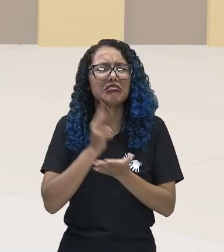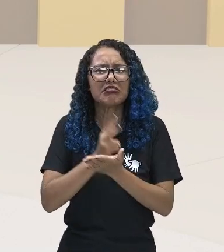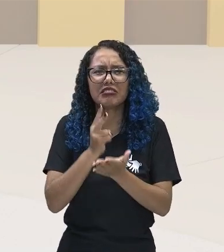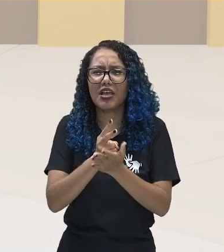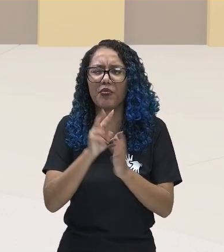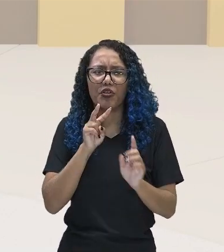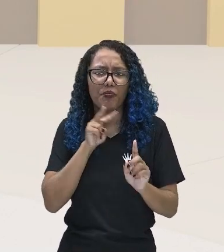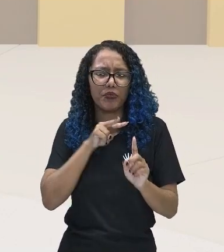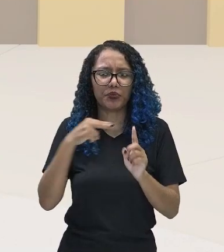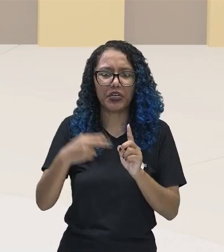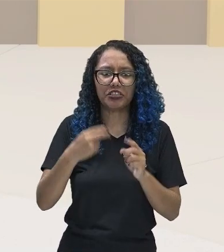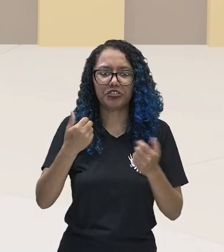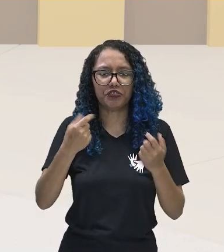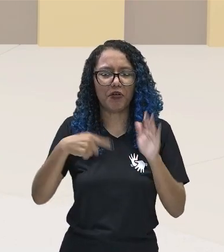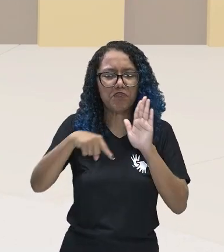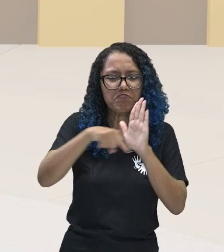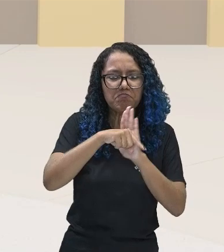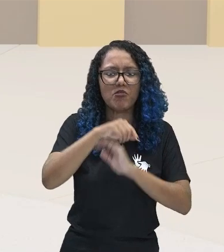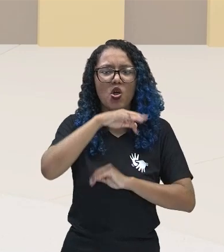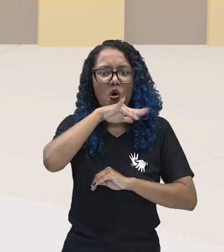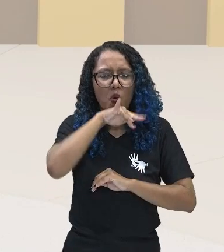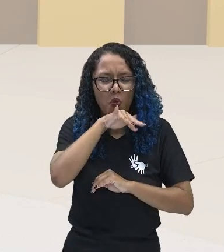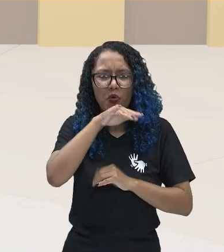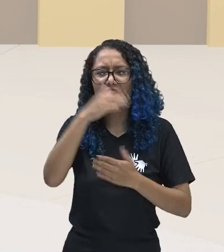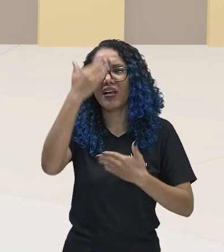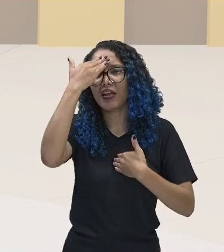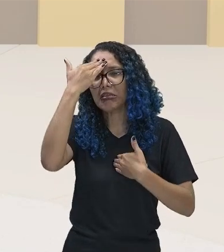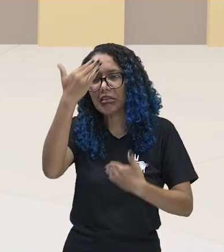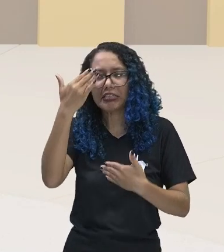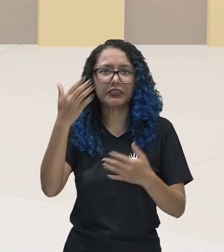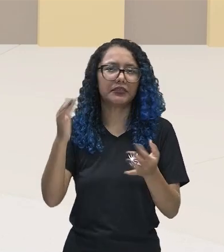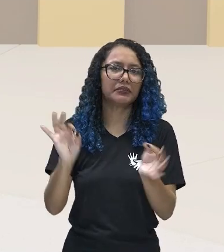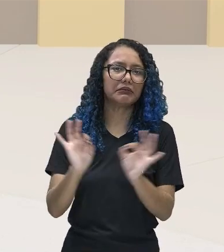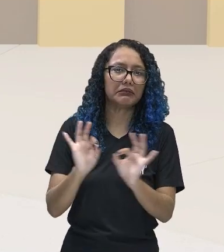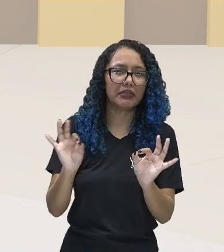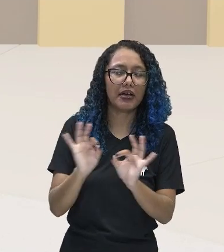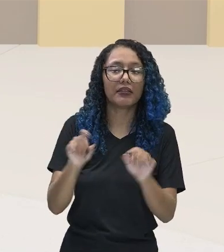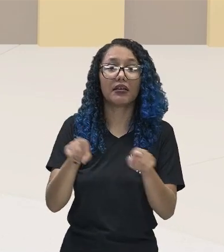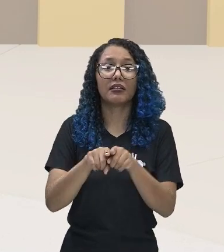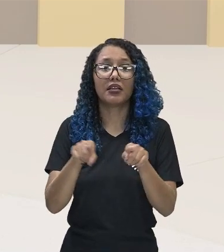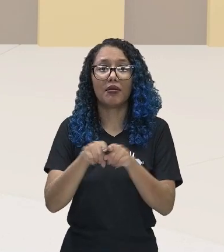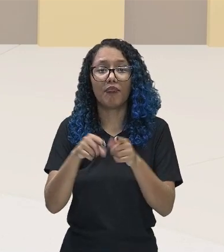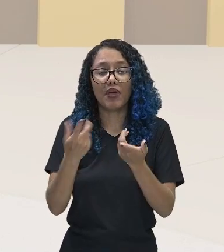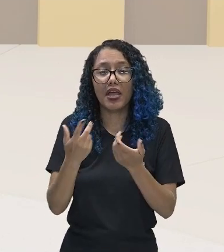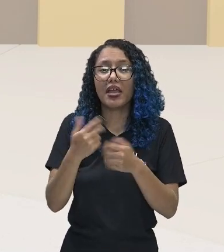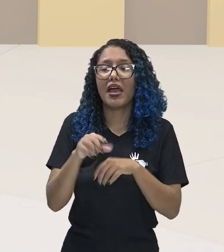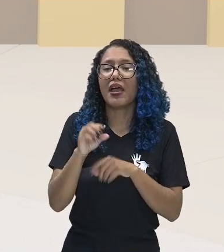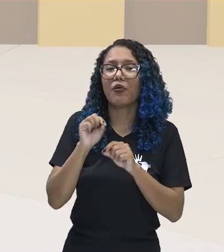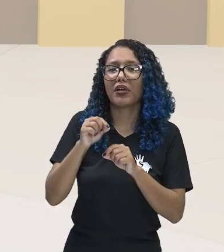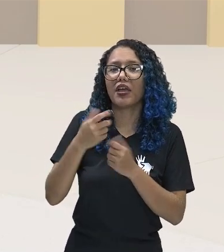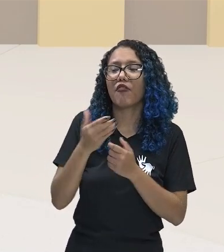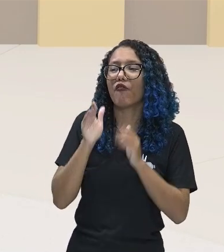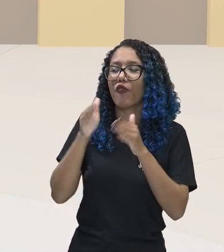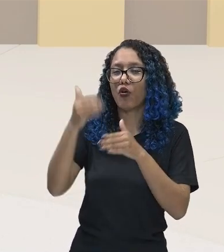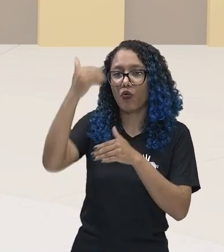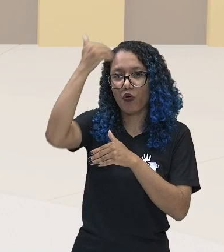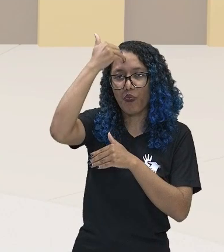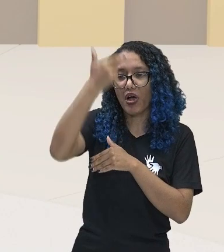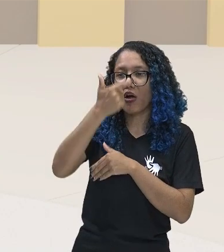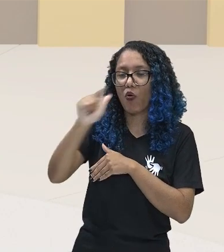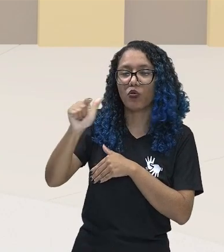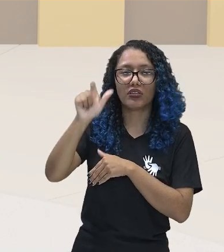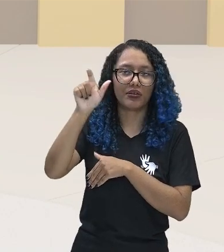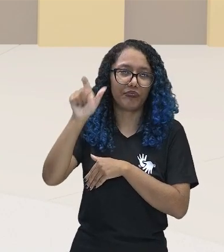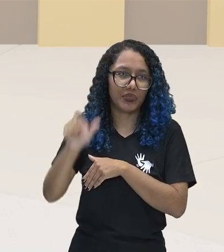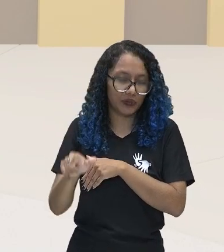consigo ficar agradecido, né? Encontrar culpados para os problemas, olha que autorresponsabilidade.